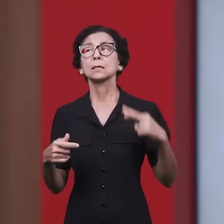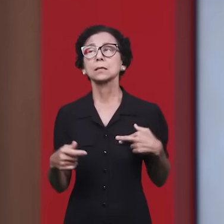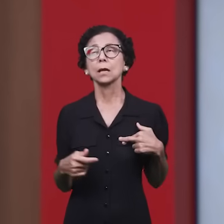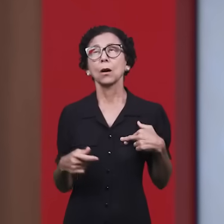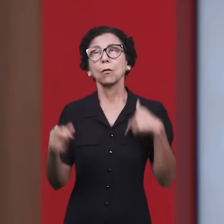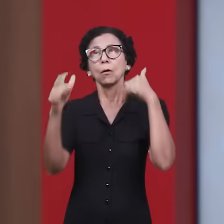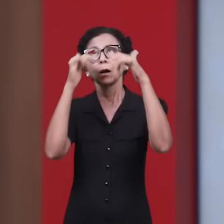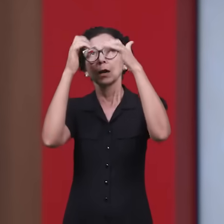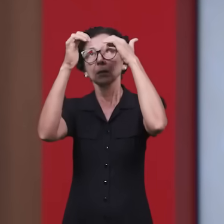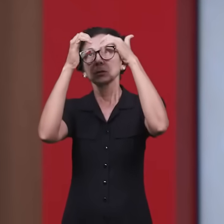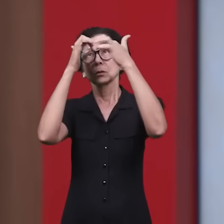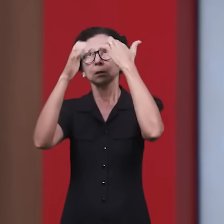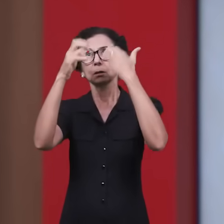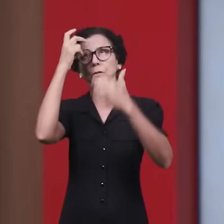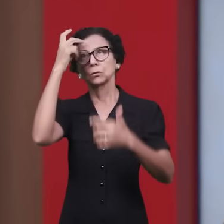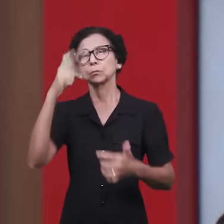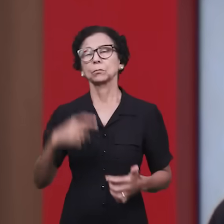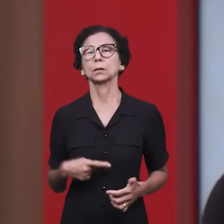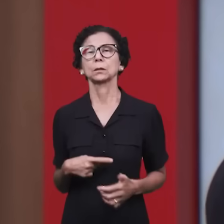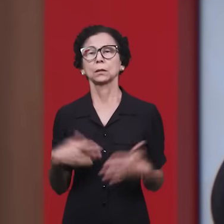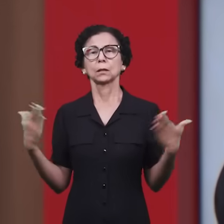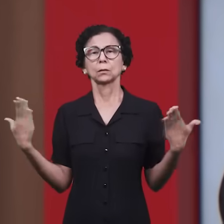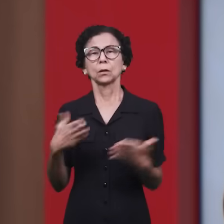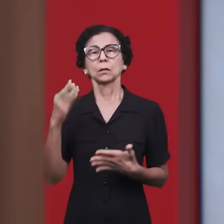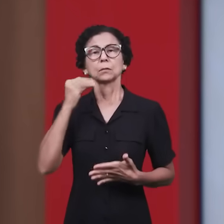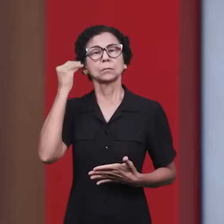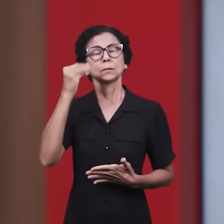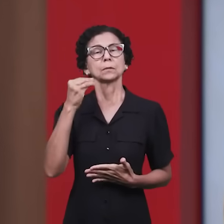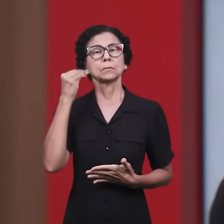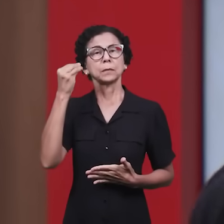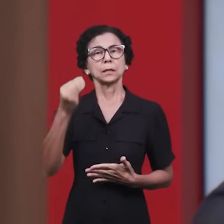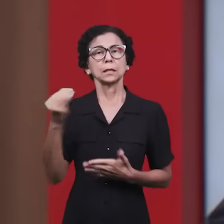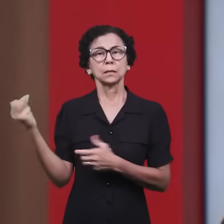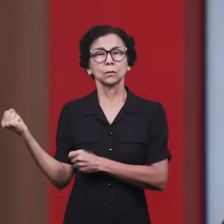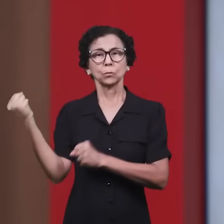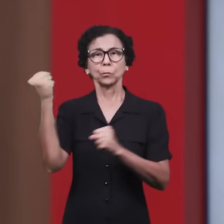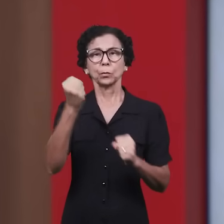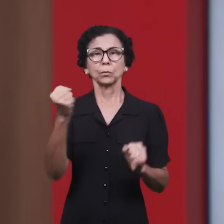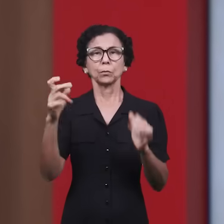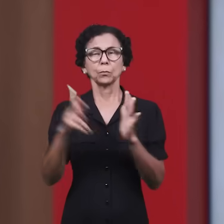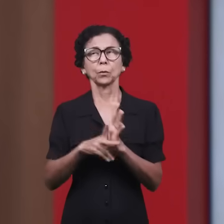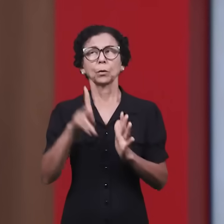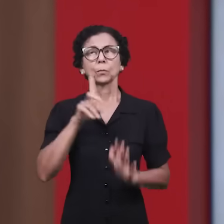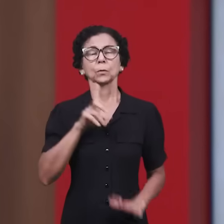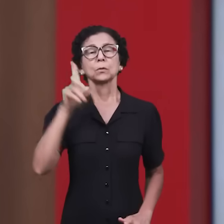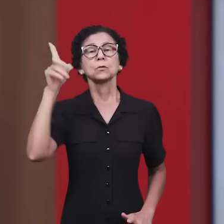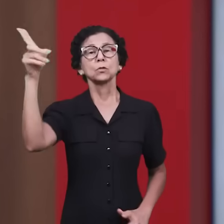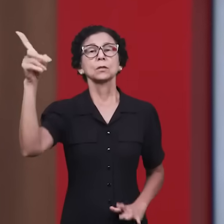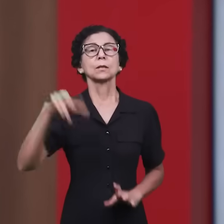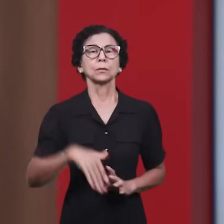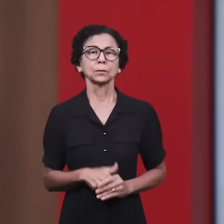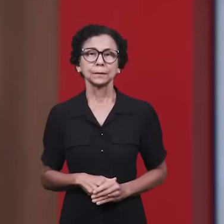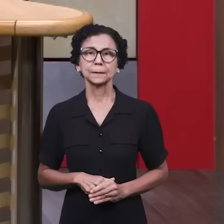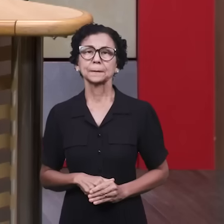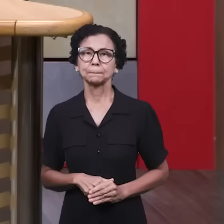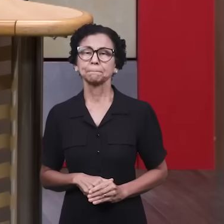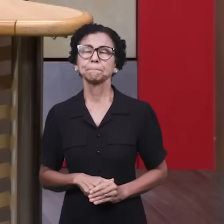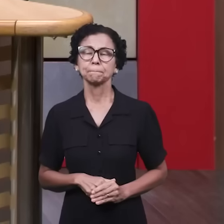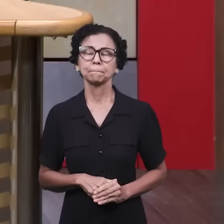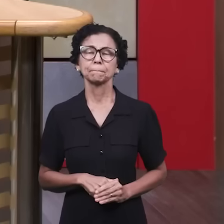uma experiência de uma palavra, quando você vê o texto, a vida que está contida nele. E essa palavra é extraordinária.